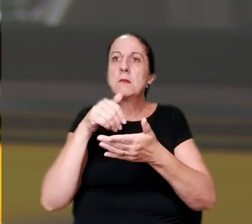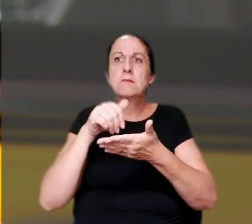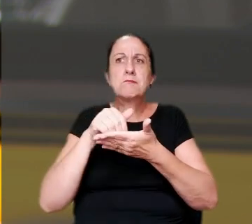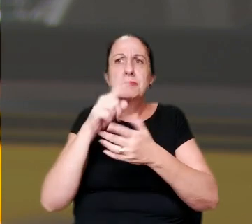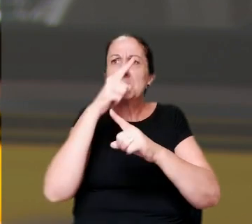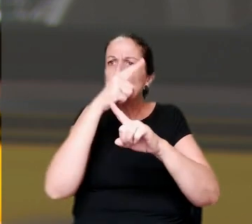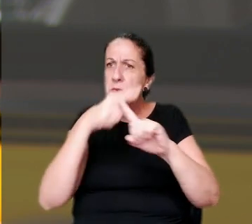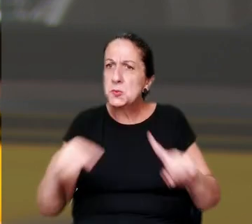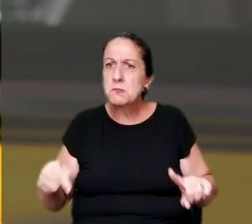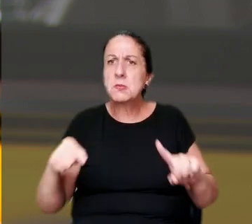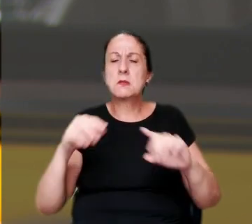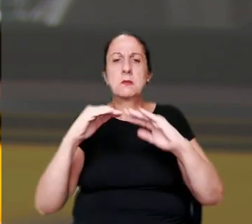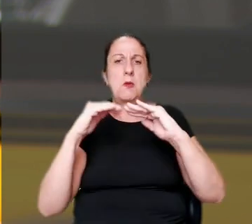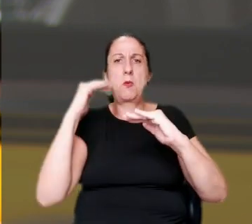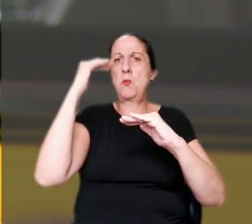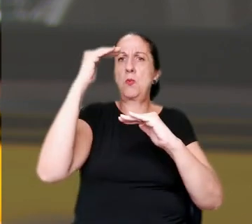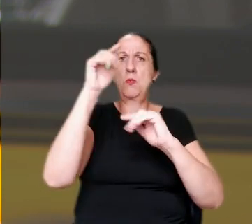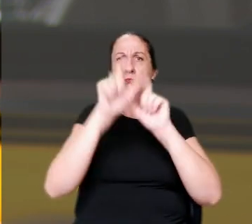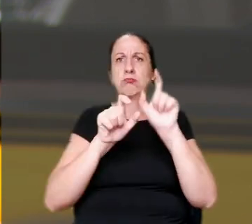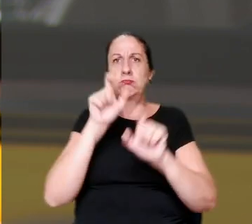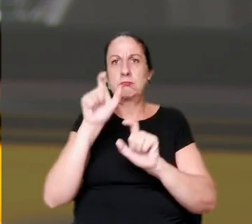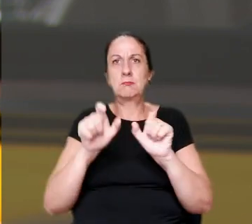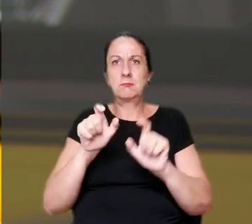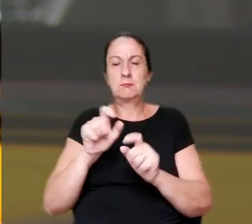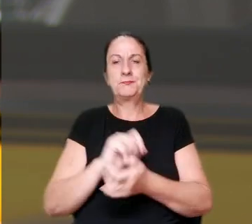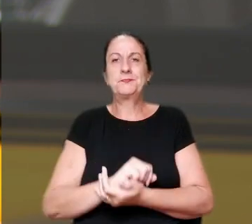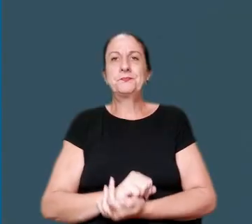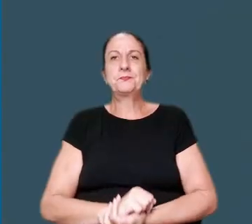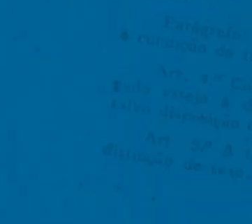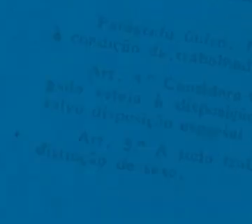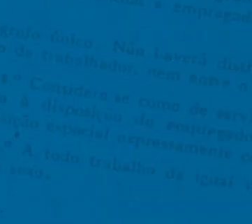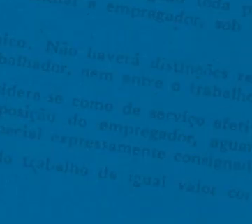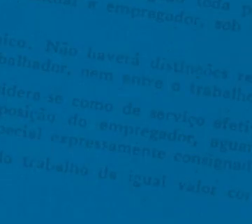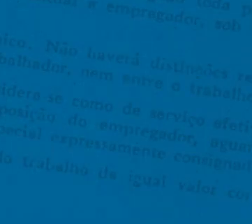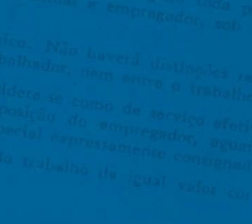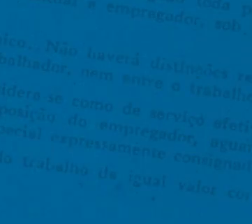autoridades, optando pela suspensão de autoridades.